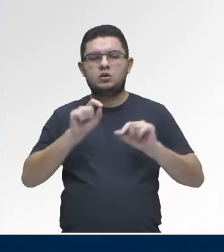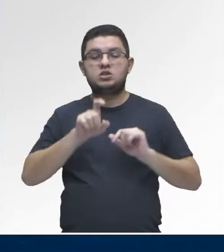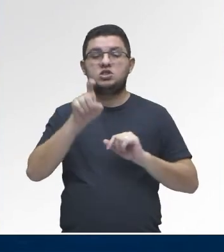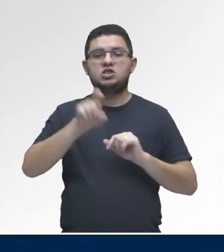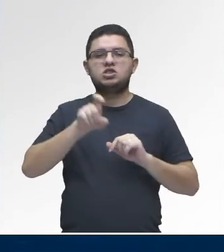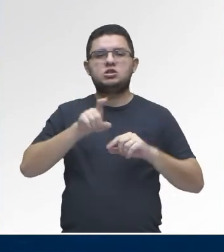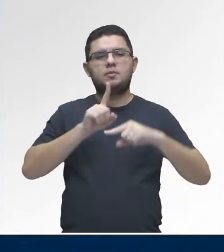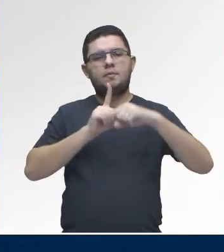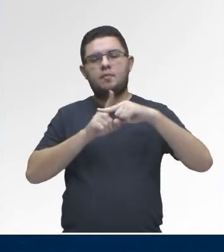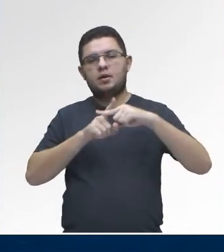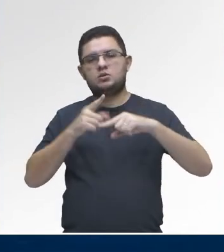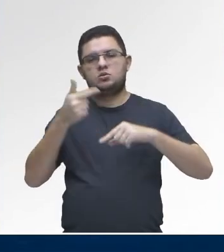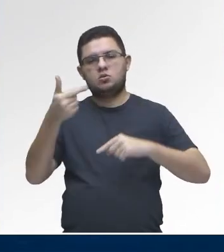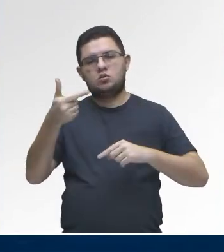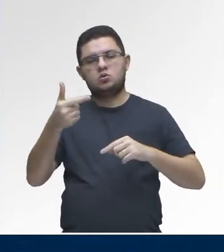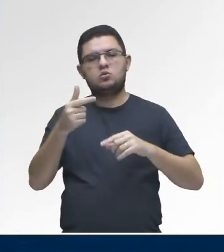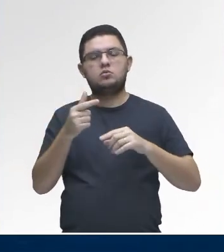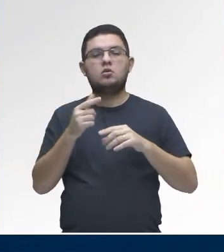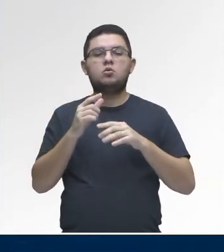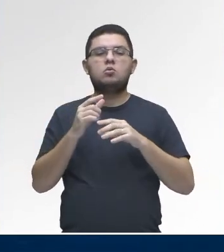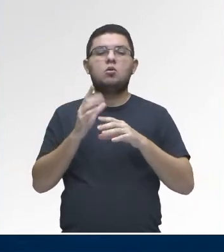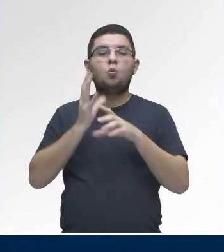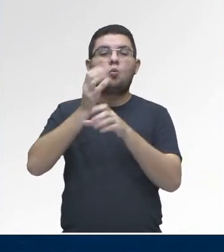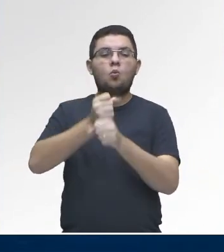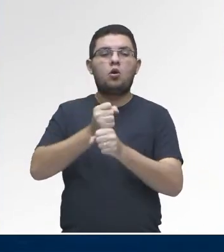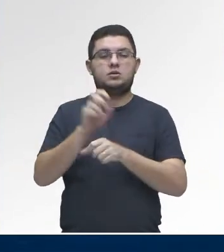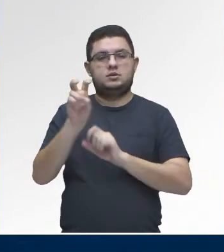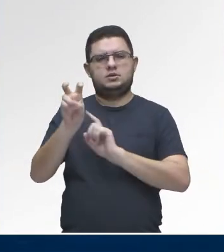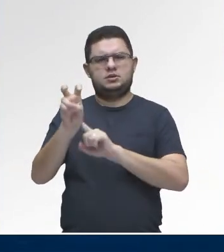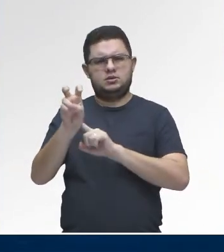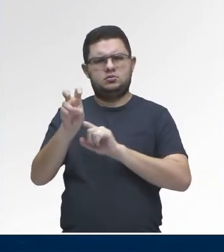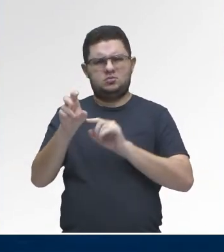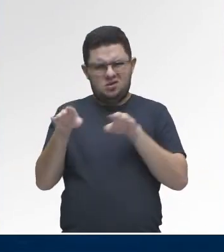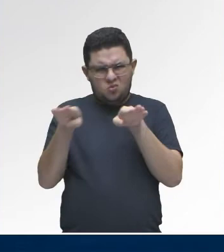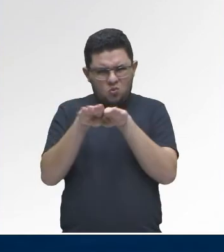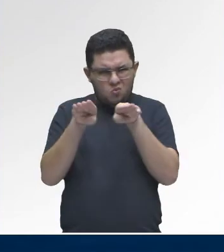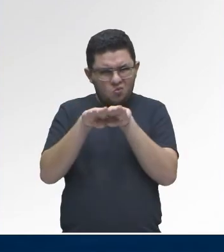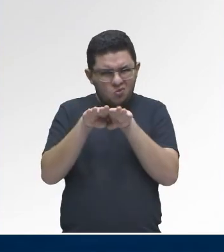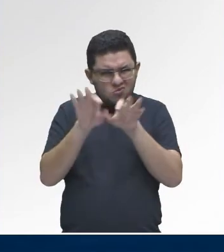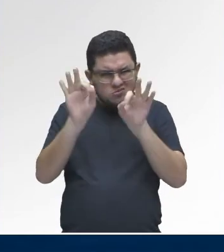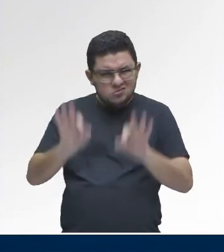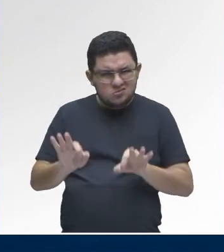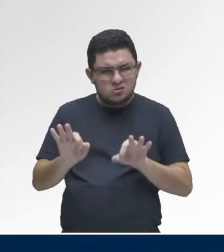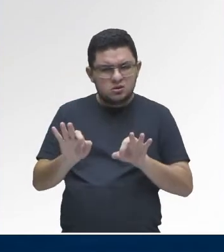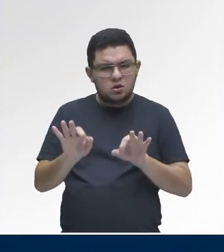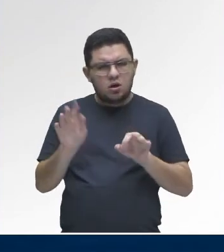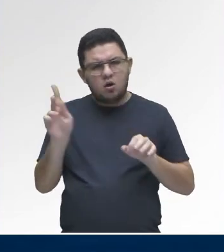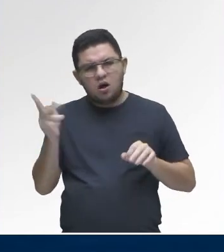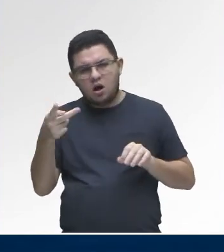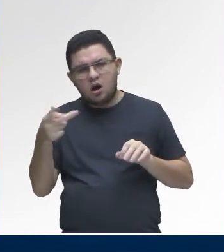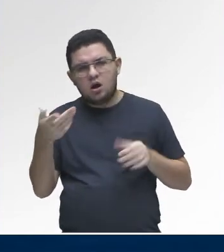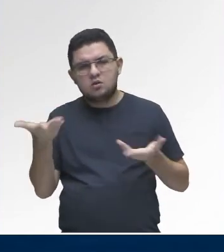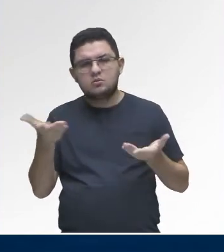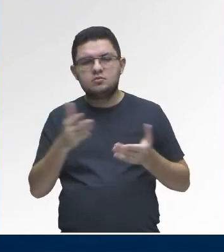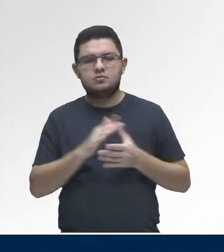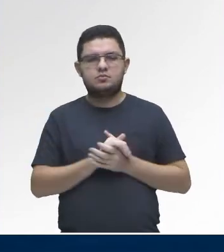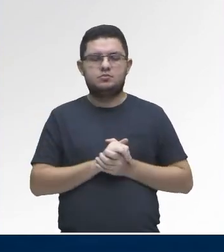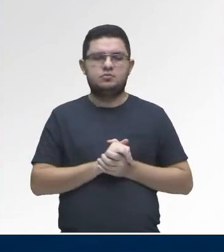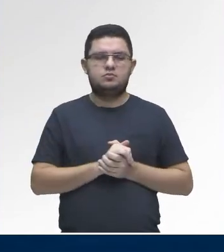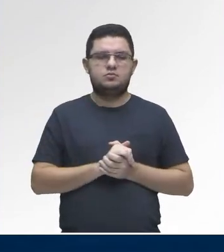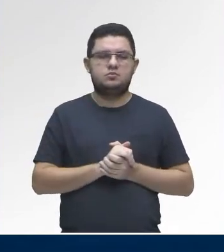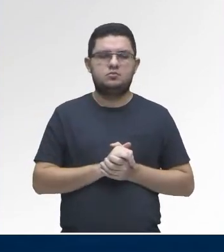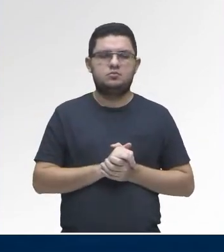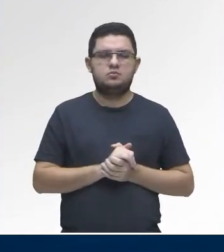a 5. Será se essa igualdade é verdadeira ou falsa? Ou